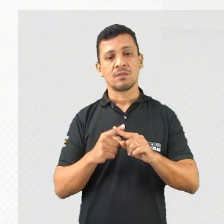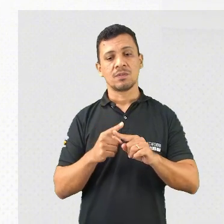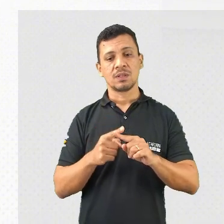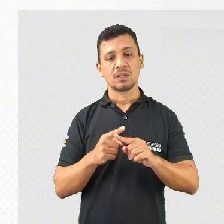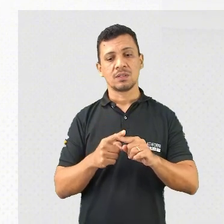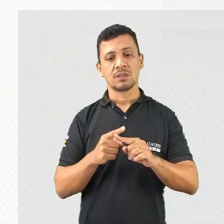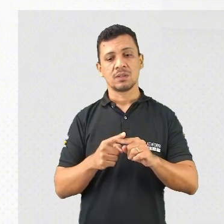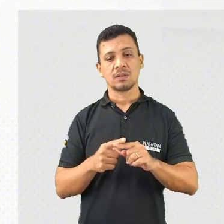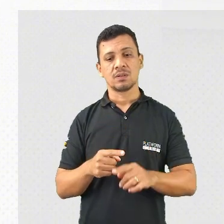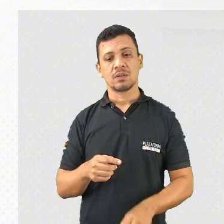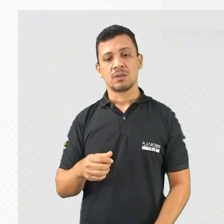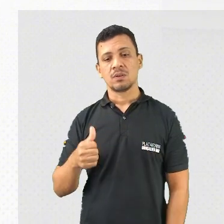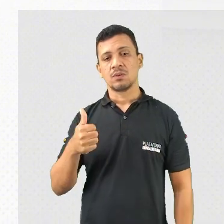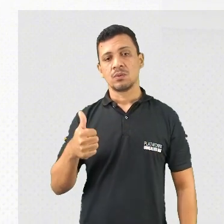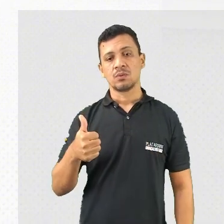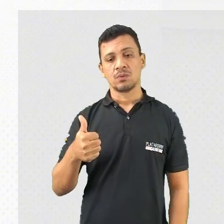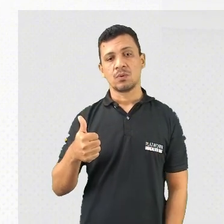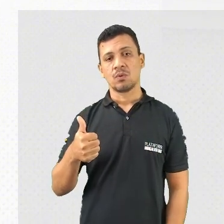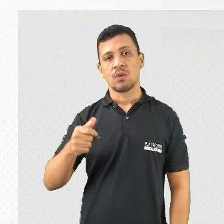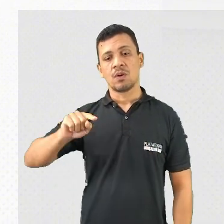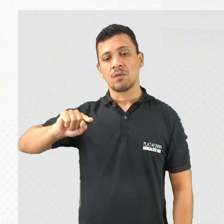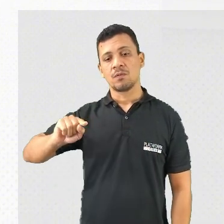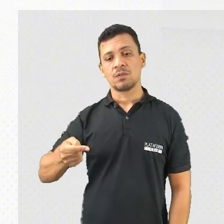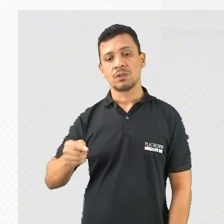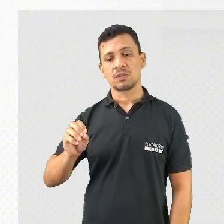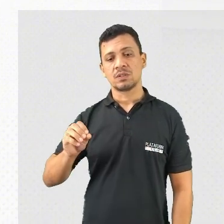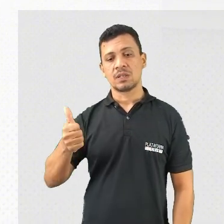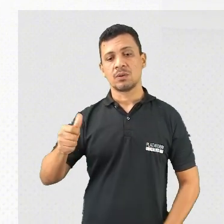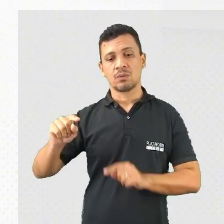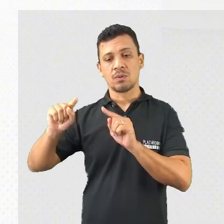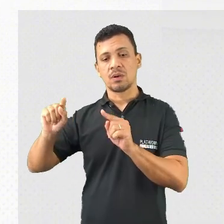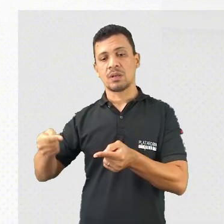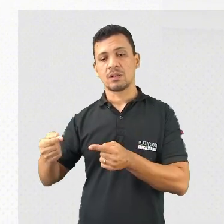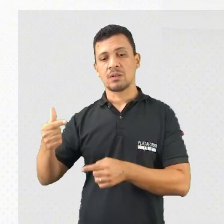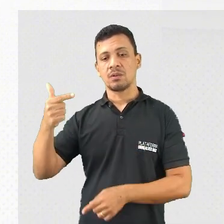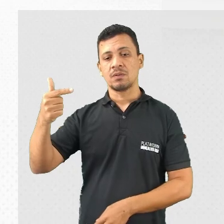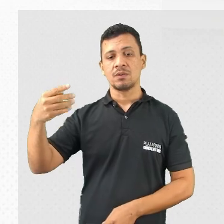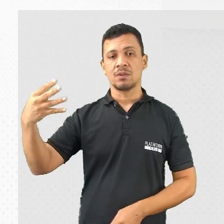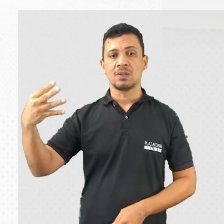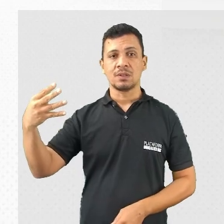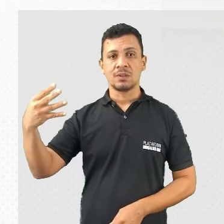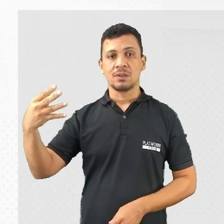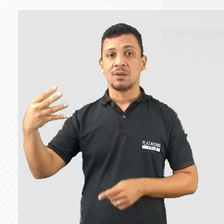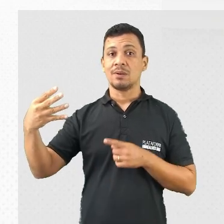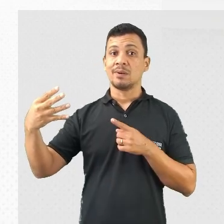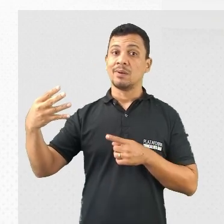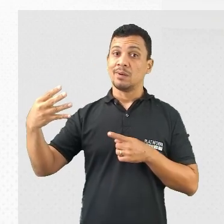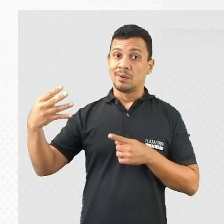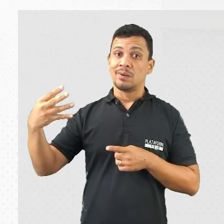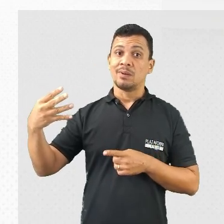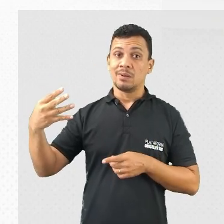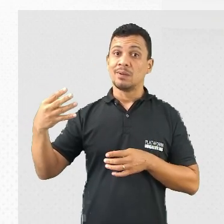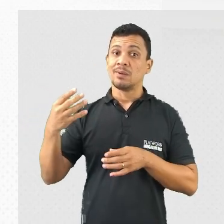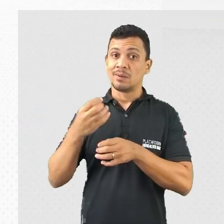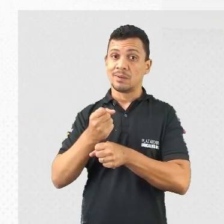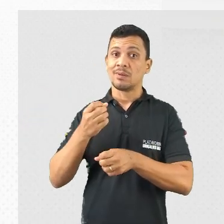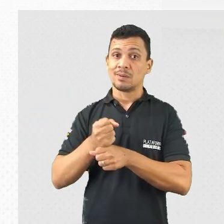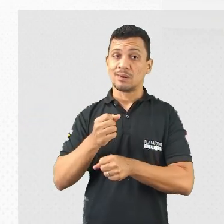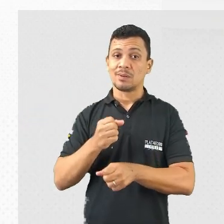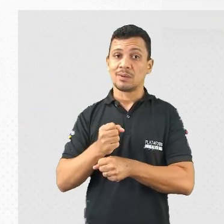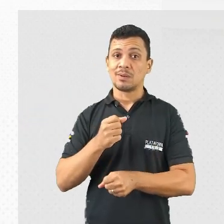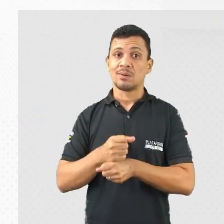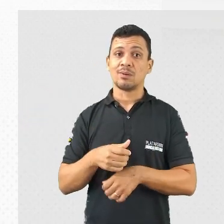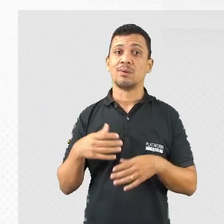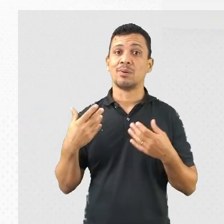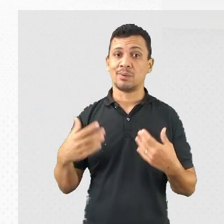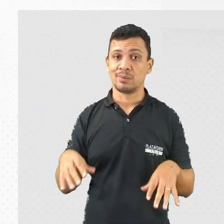vezes 1,01 elevado a 24. Claro, galera, que 1,01 elevado a 24 é